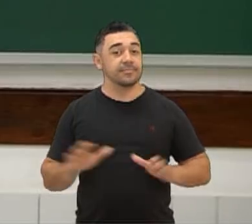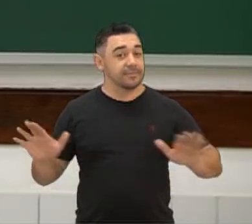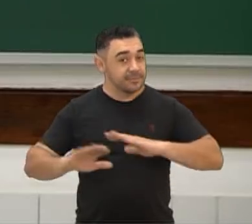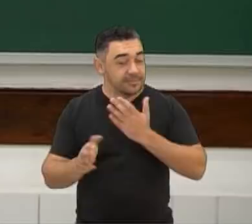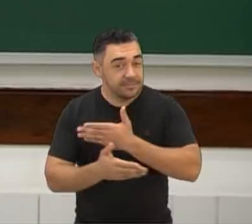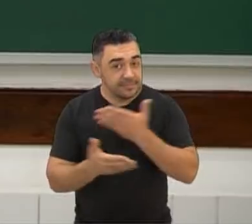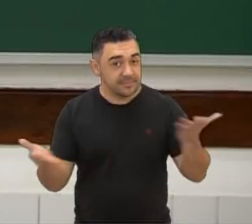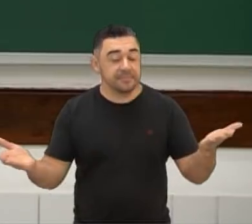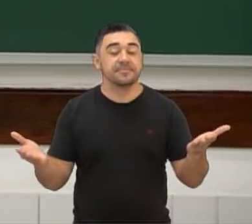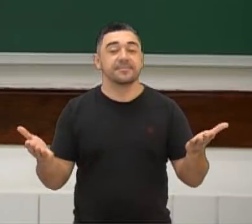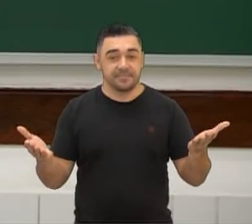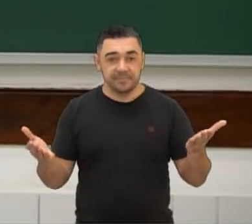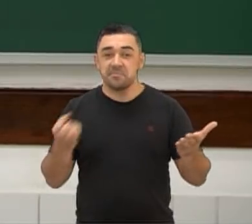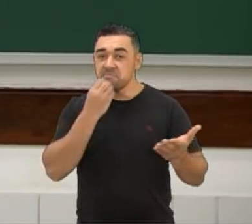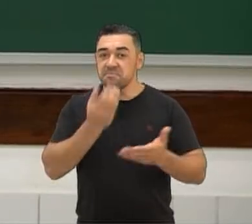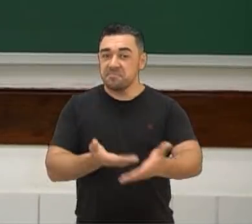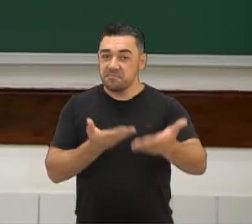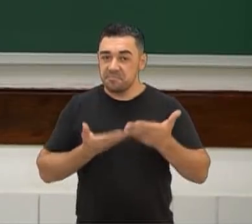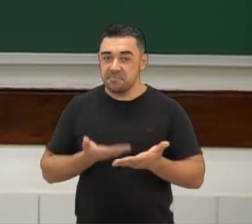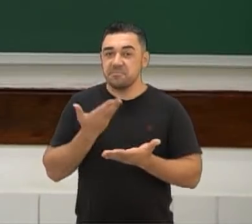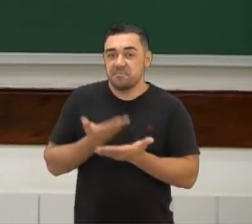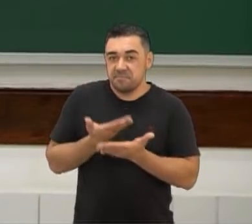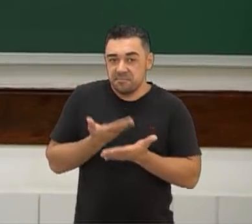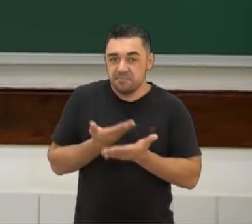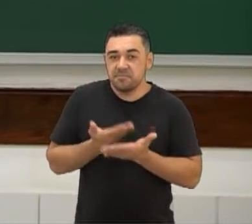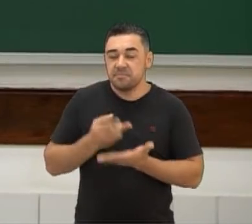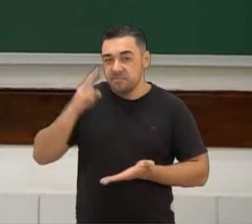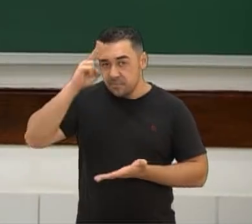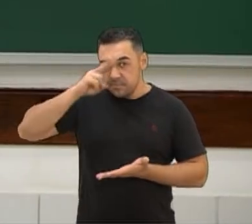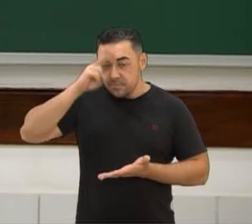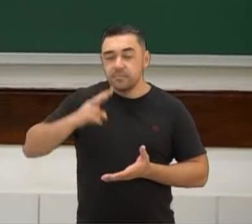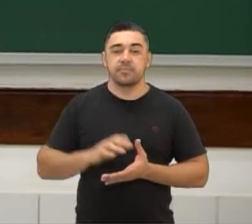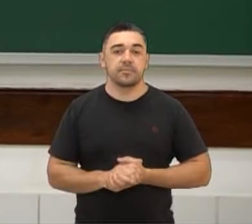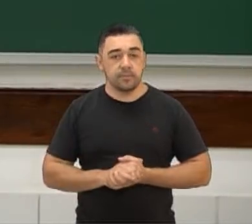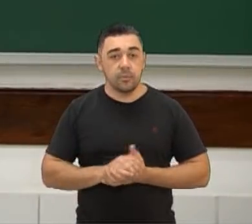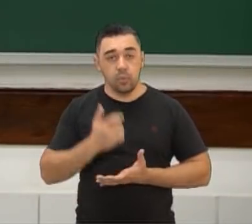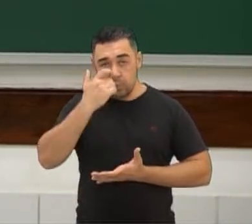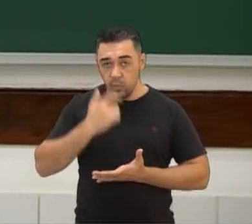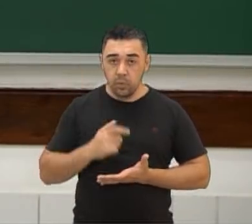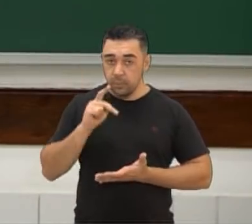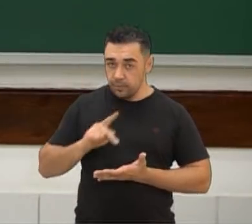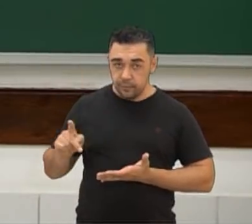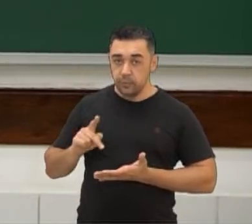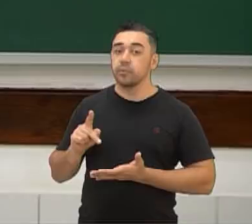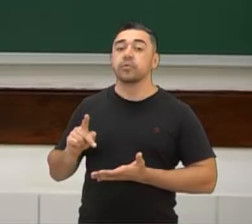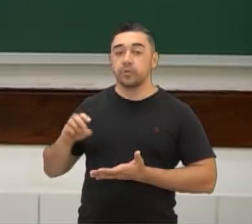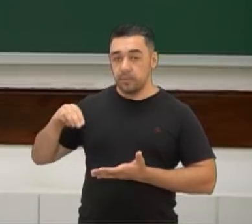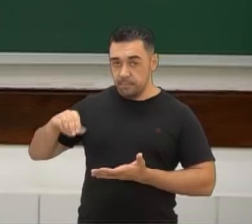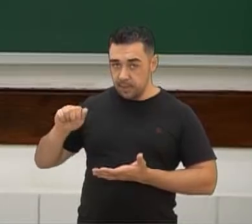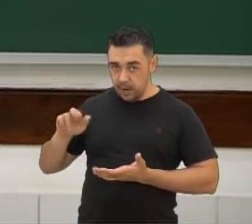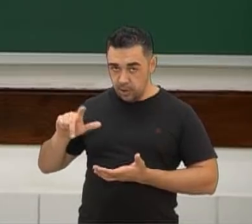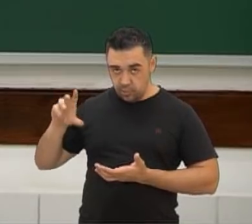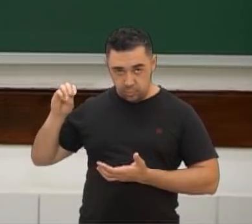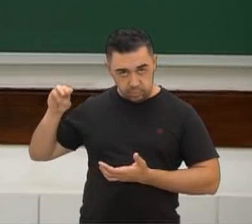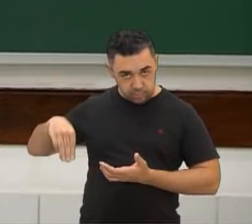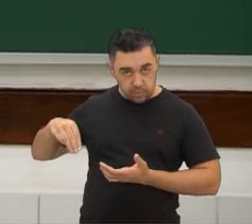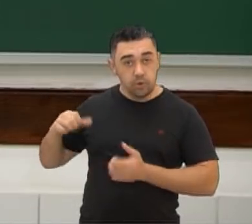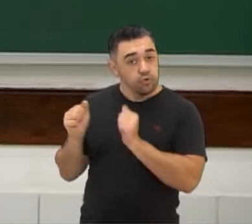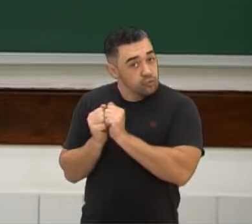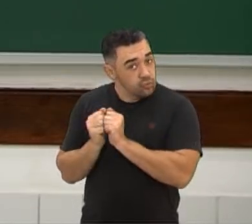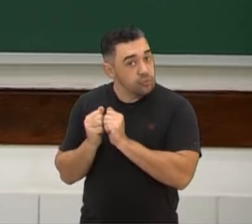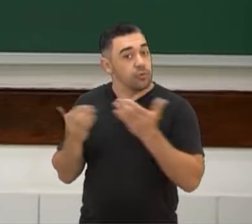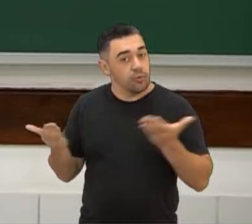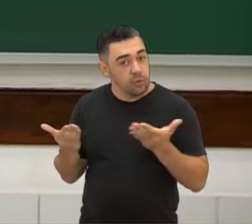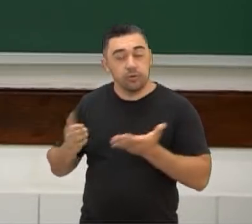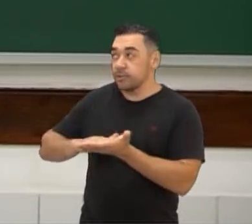Olá, povo! Bem-vindos a mais uma aula de História. Eu sou o professor Marlon, aqui no cantinho, junto com a